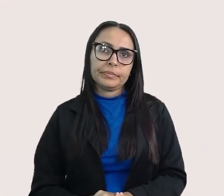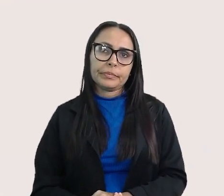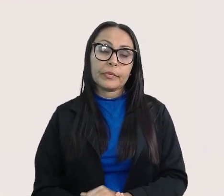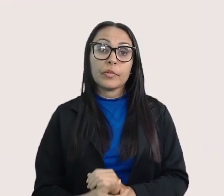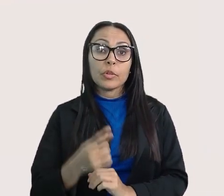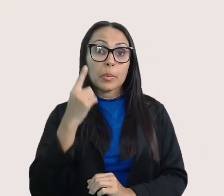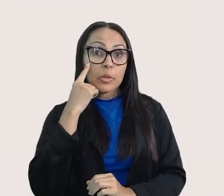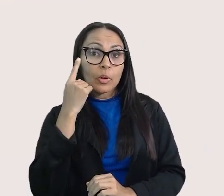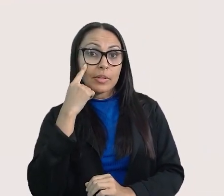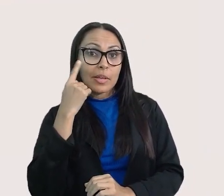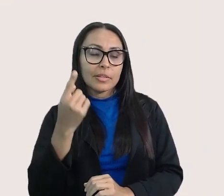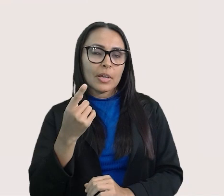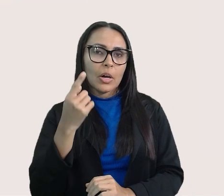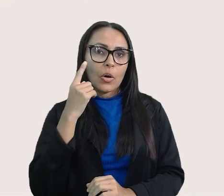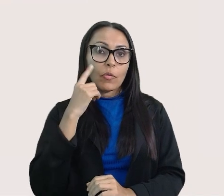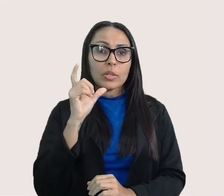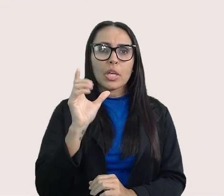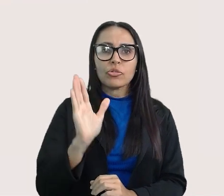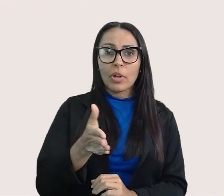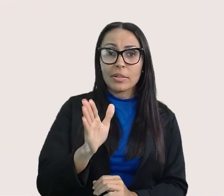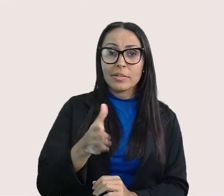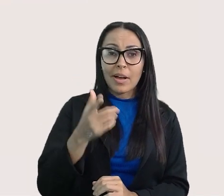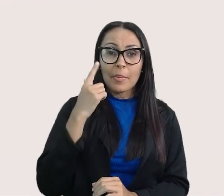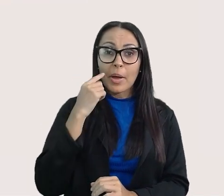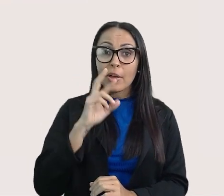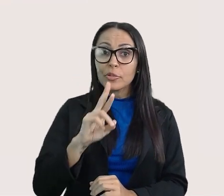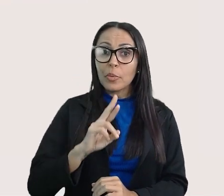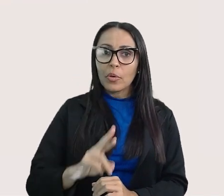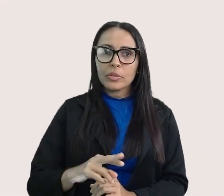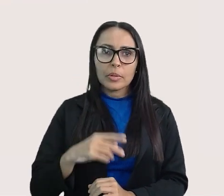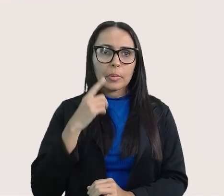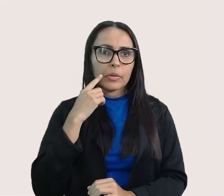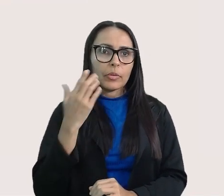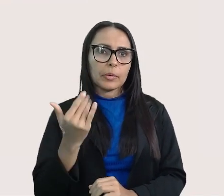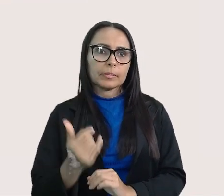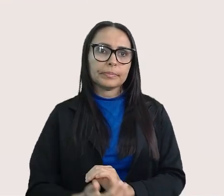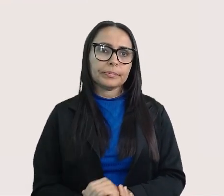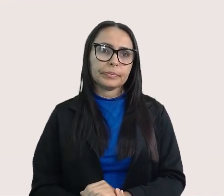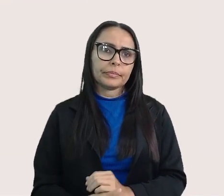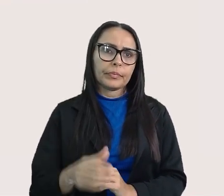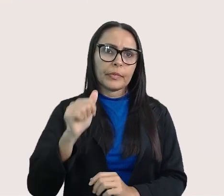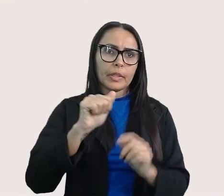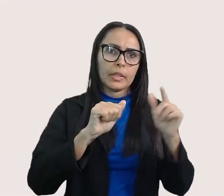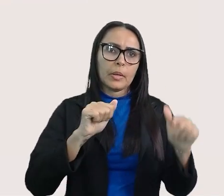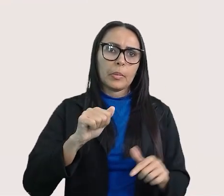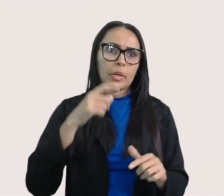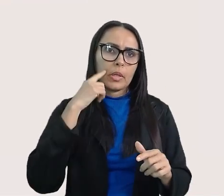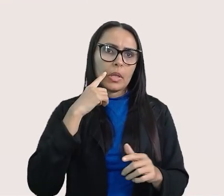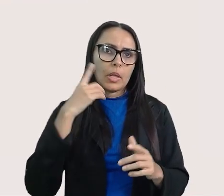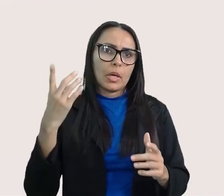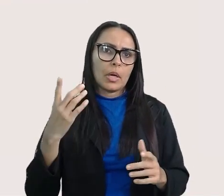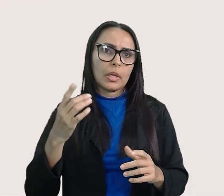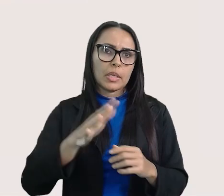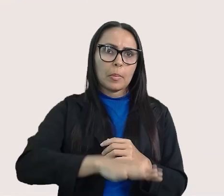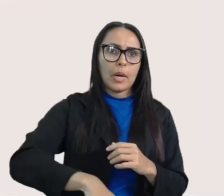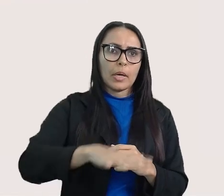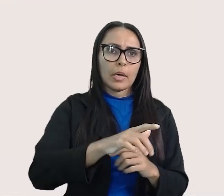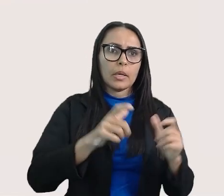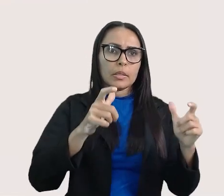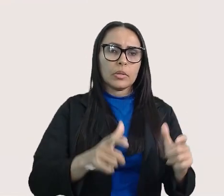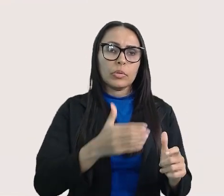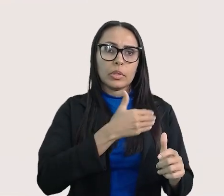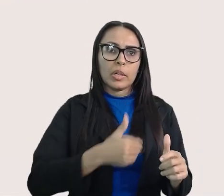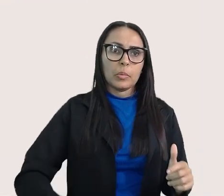se você prestou atenção em minhas palavras você já sabe a nossa resposta Mas vamos lá na letra A demarcação de terras